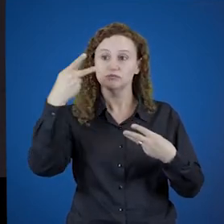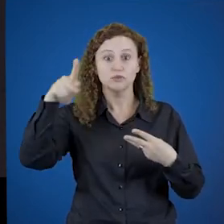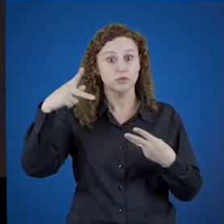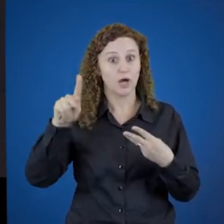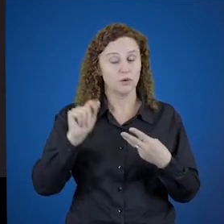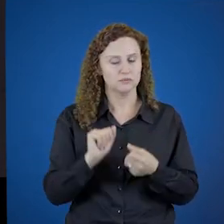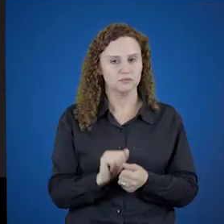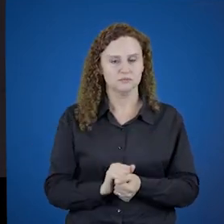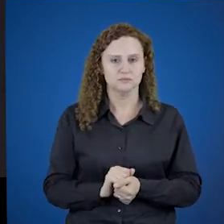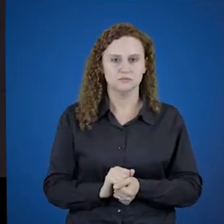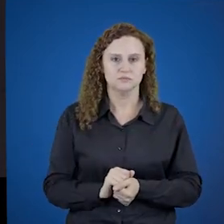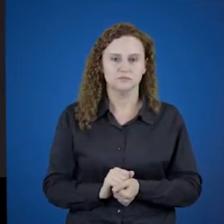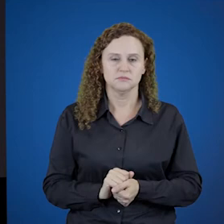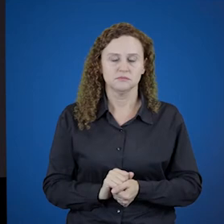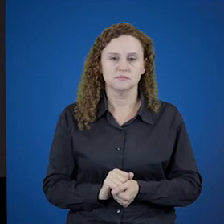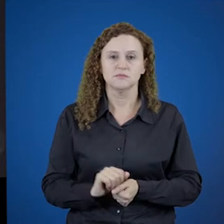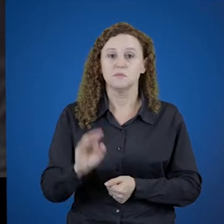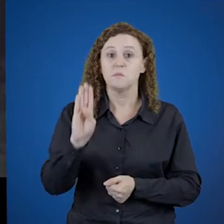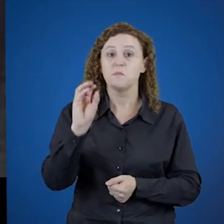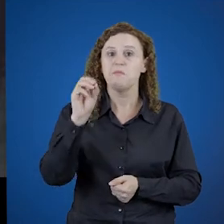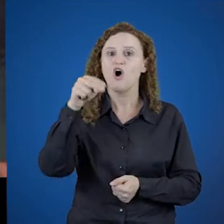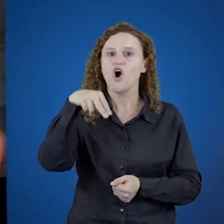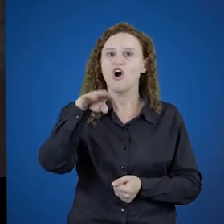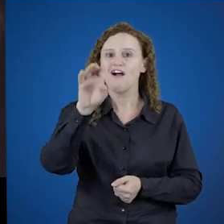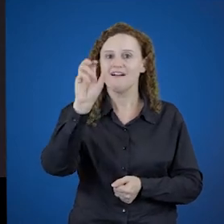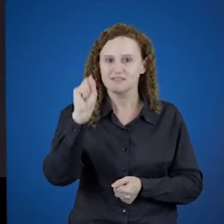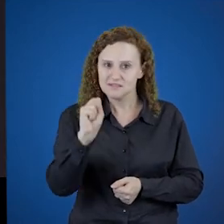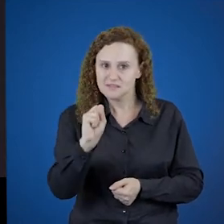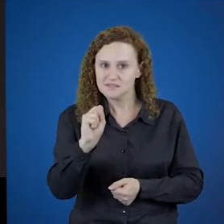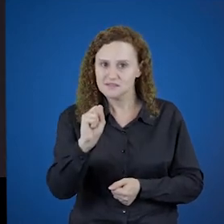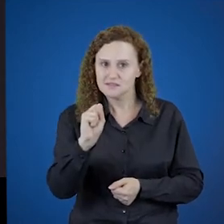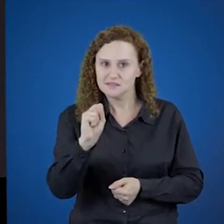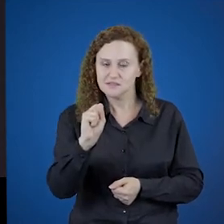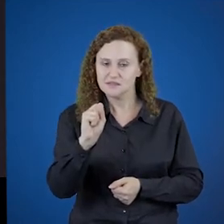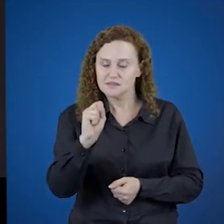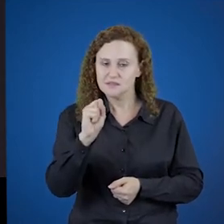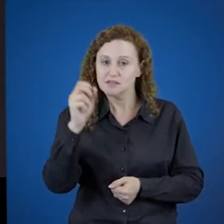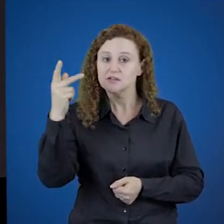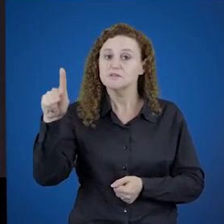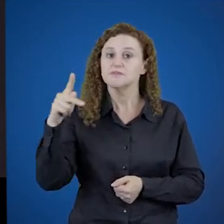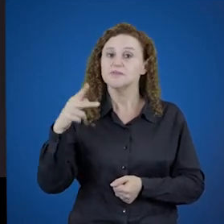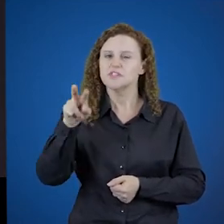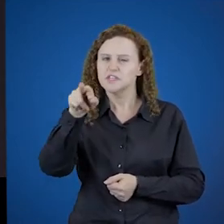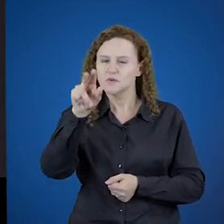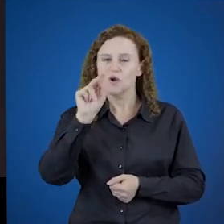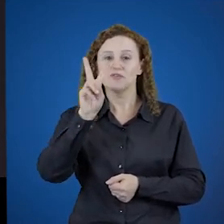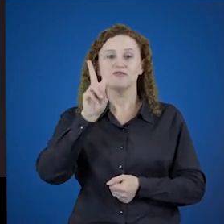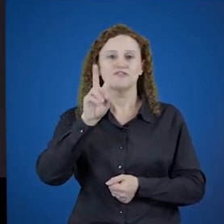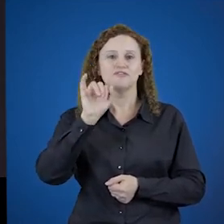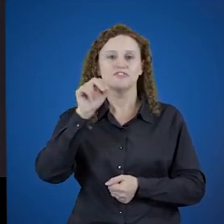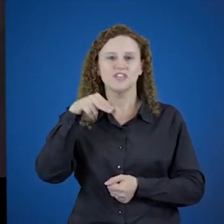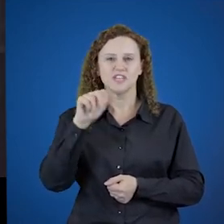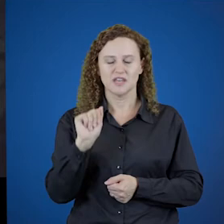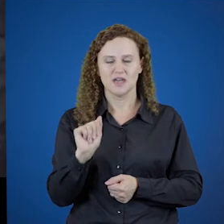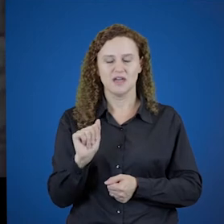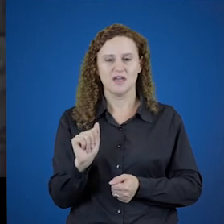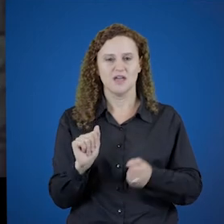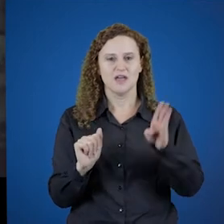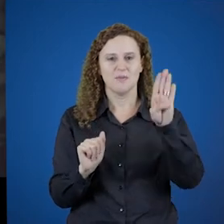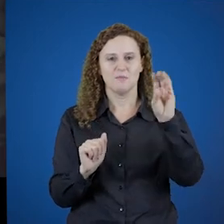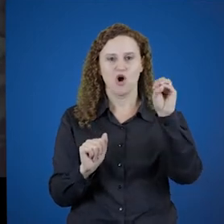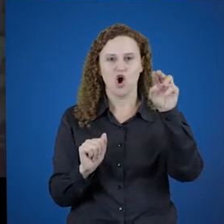falando em dativo plural Vini vinis Bones acusativo plural igual Vina